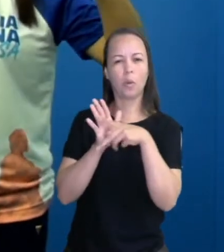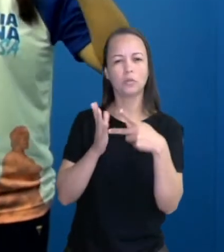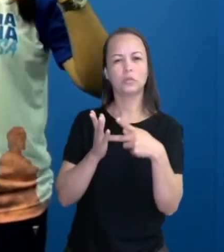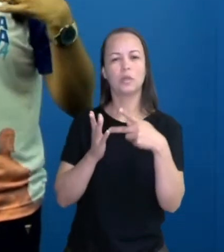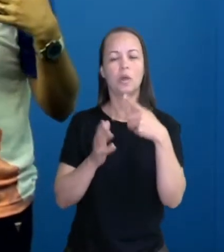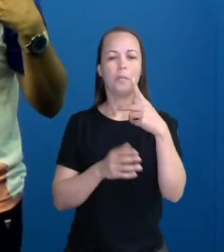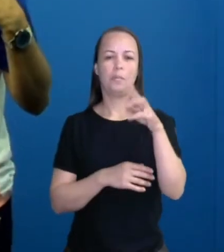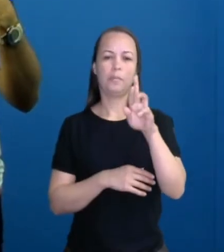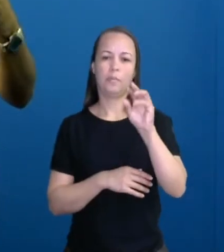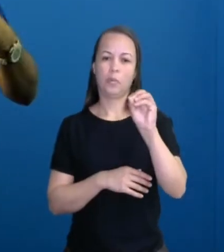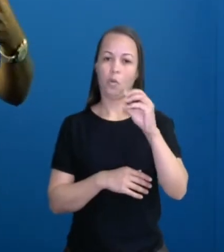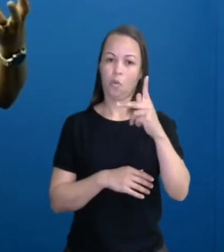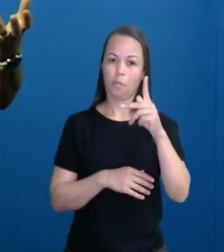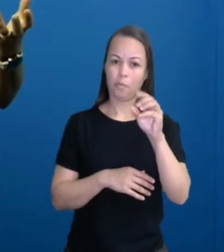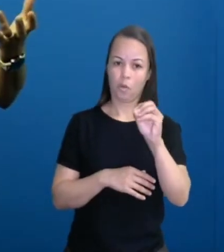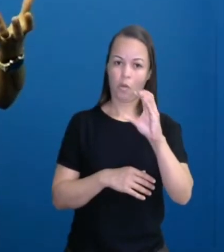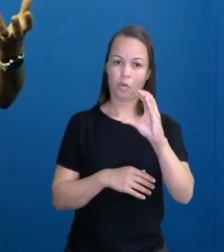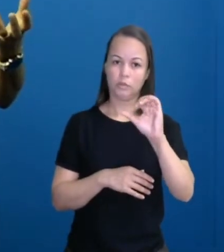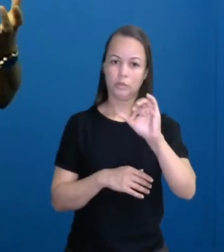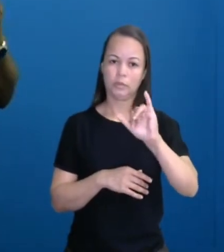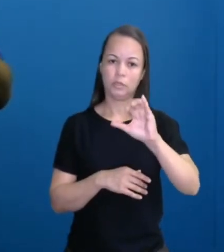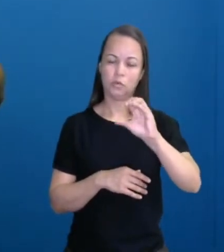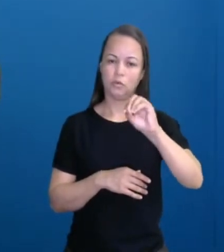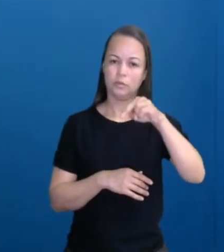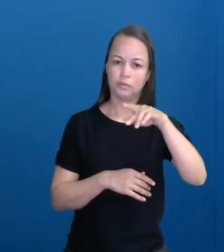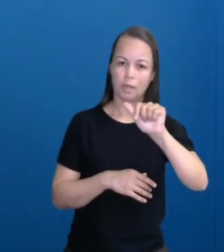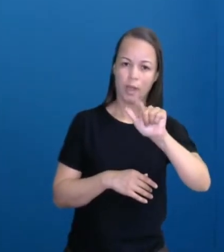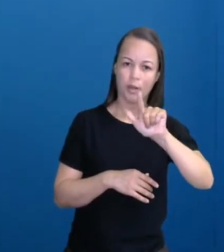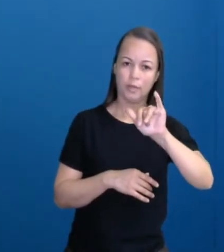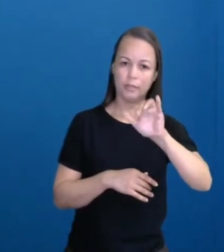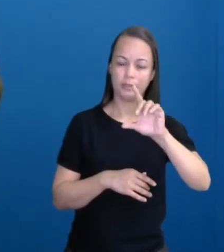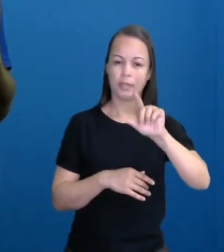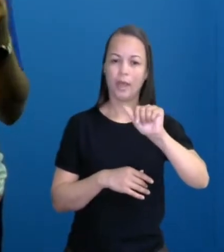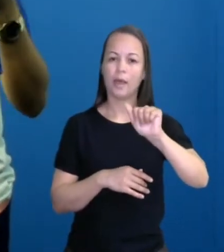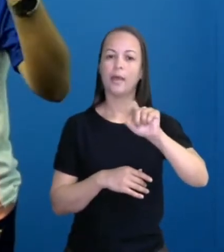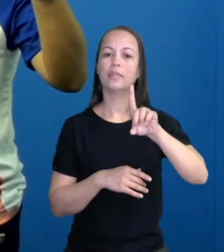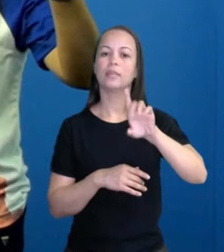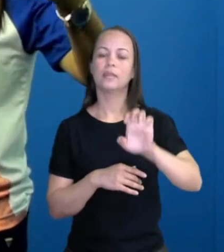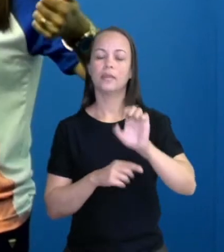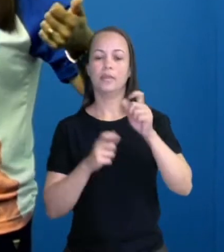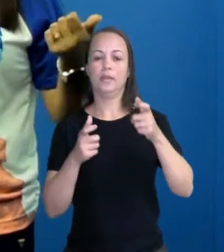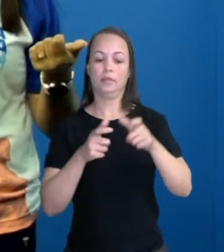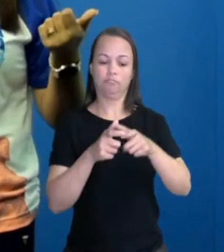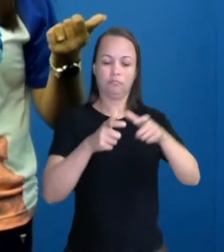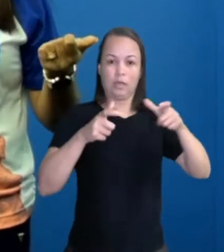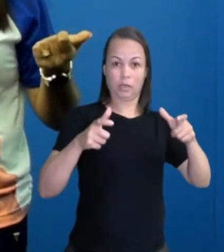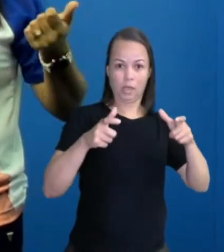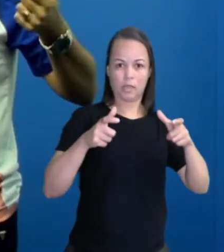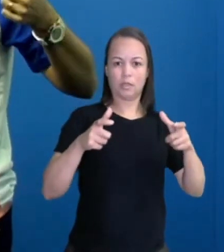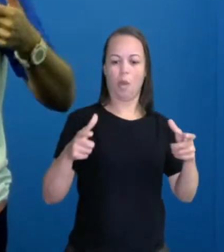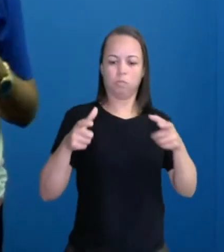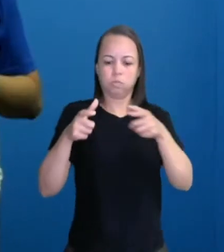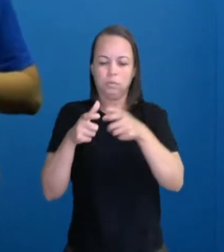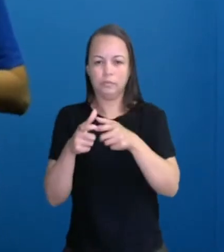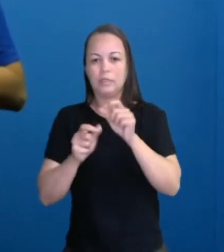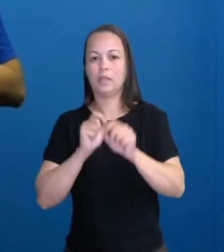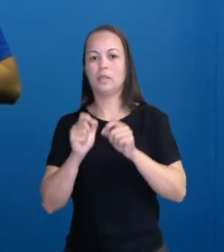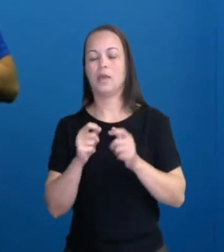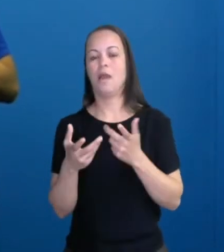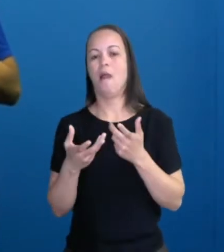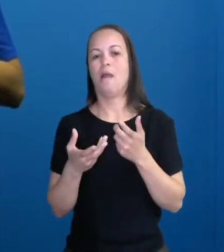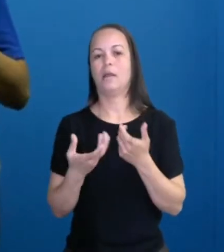direta e inversa entre duas ou mais grandezas, tá bom? Inclusive aplicando, então, em situações como escala,